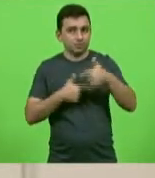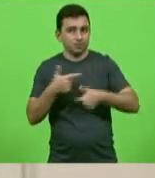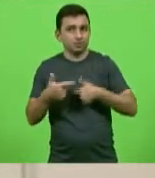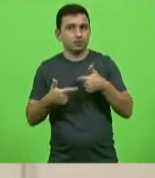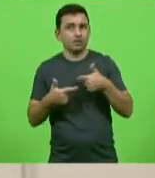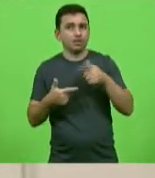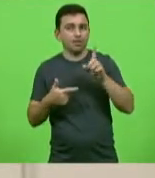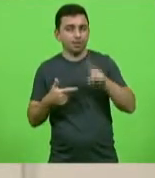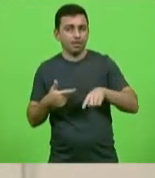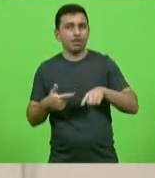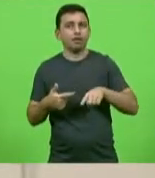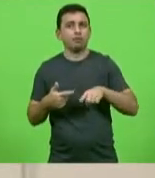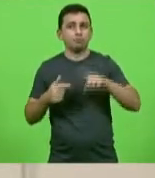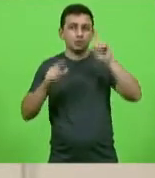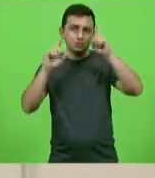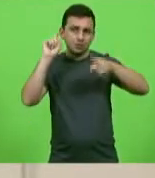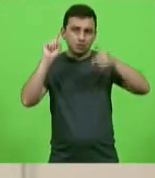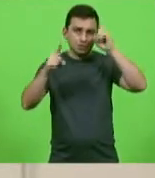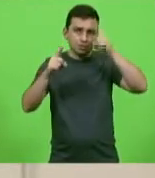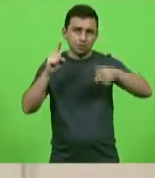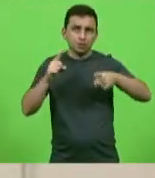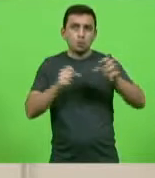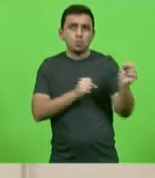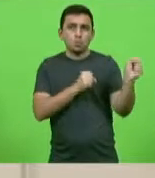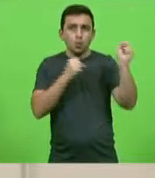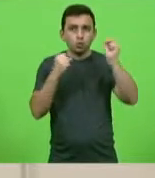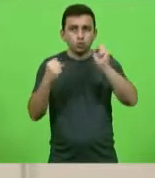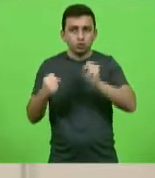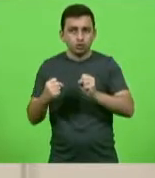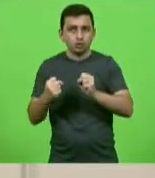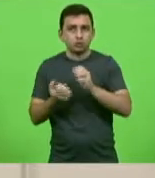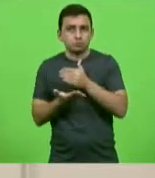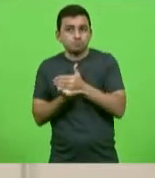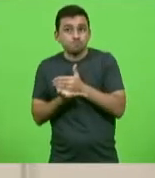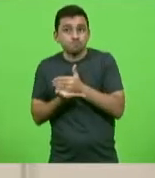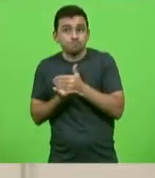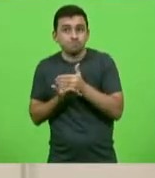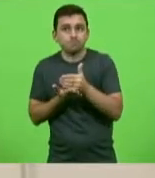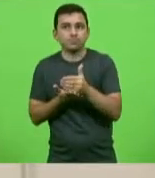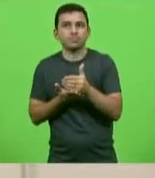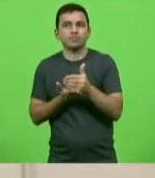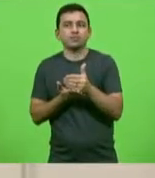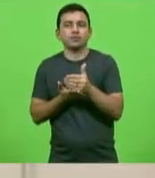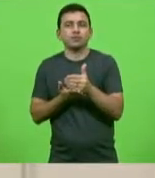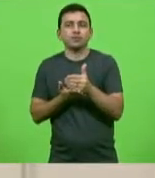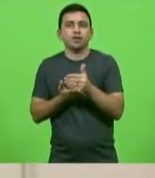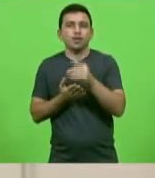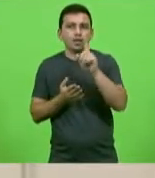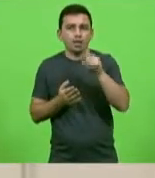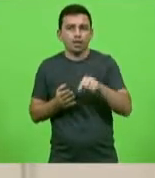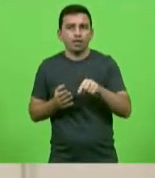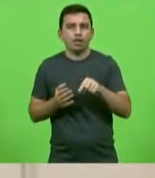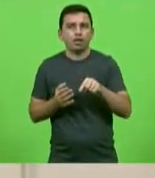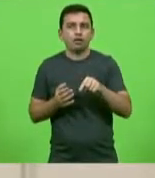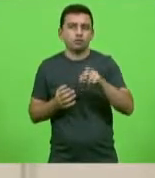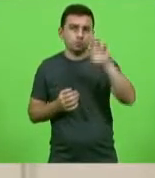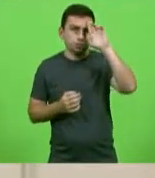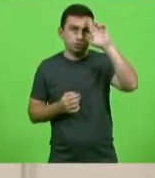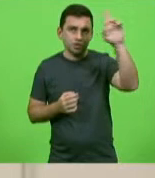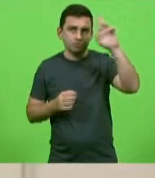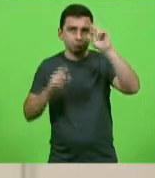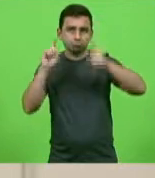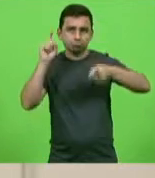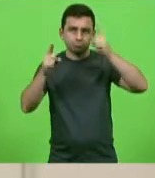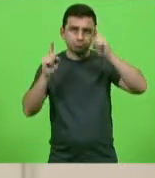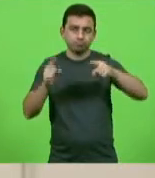de delegatários dos poderes originariamente atribuídos ao titular do mandato